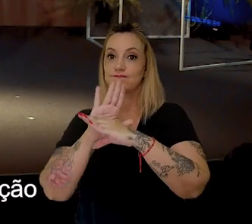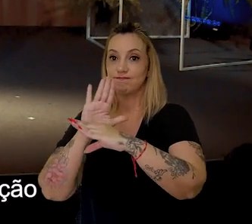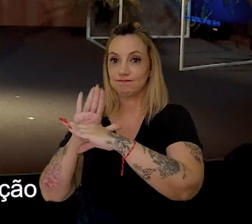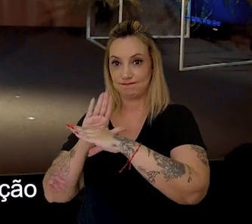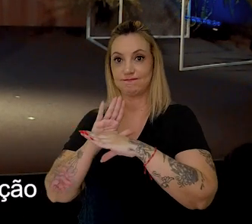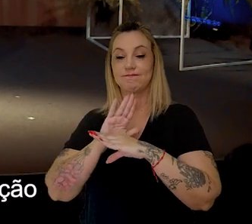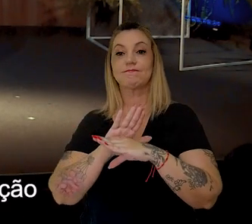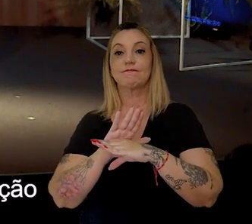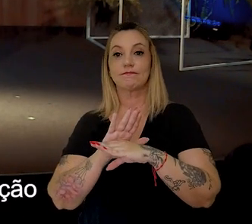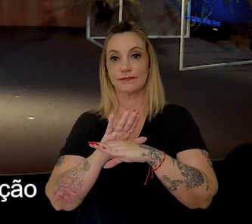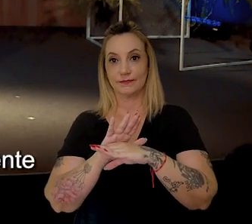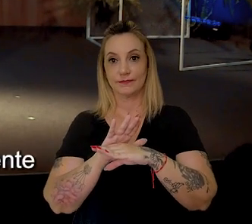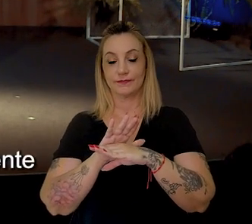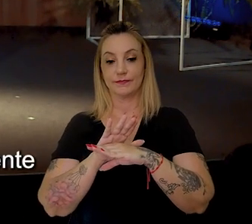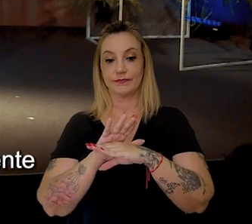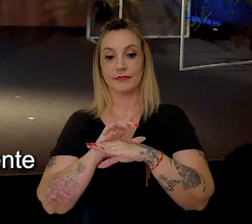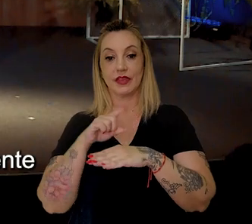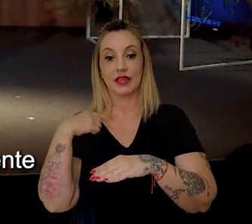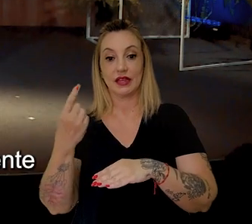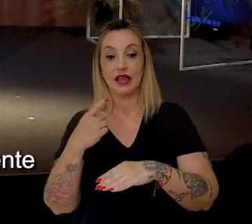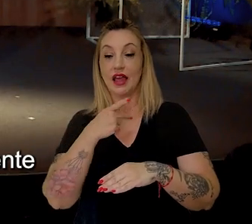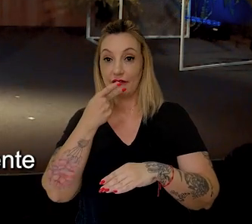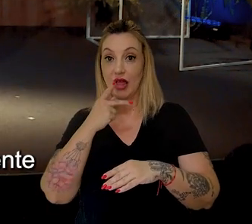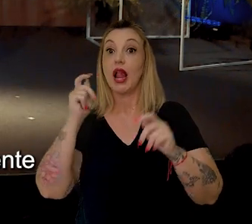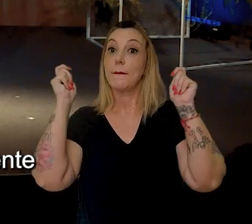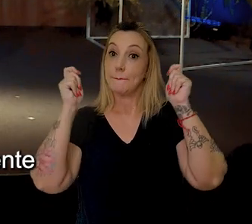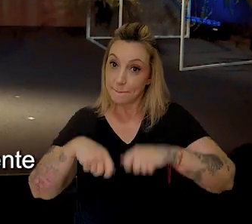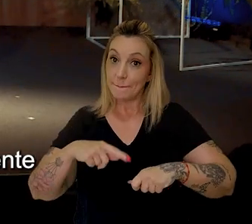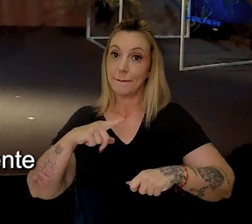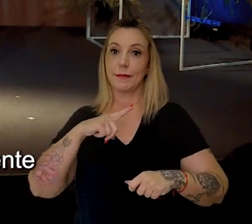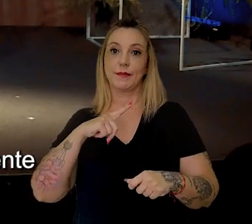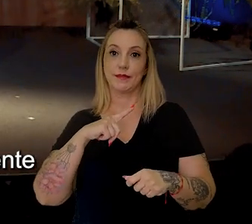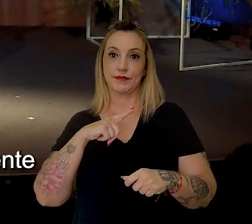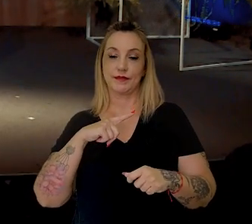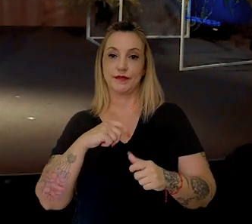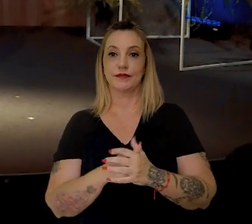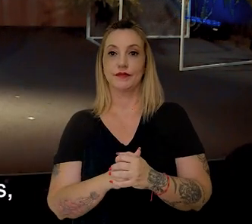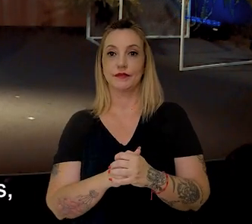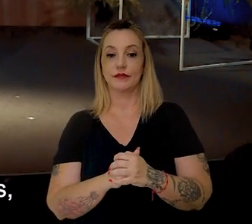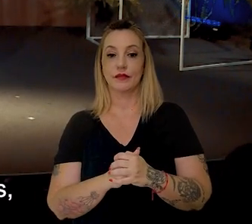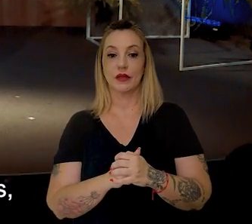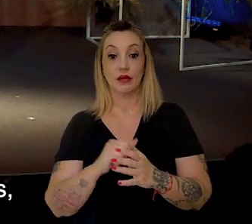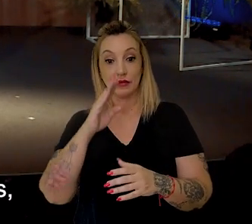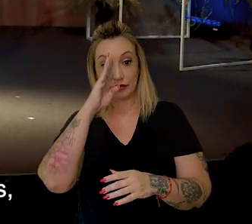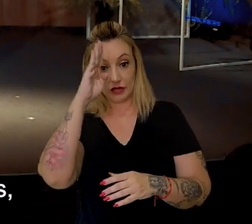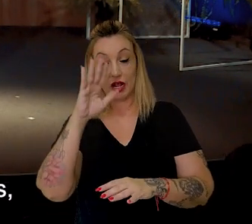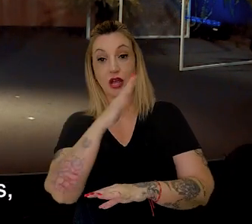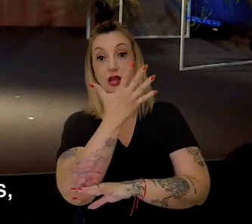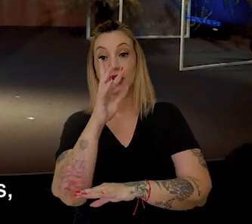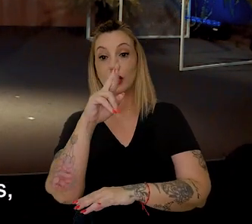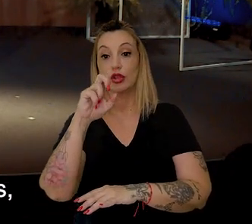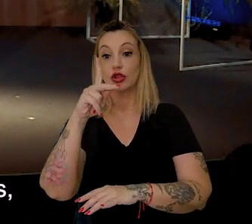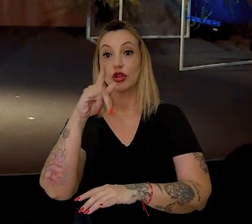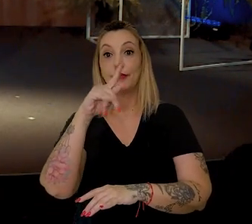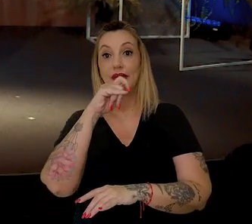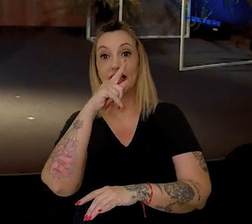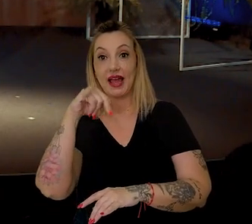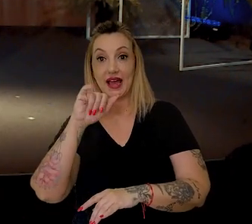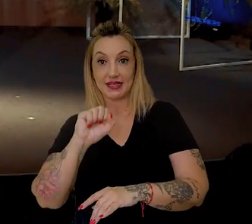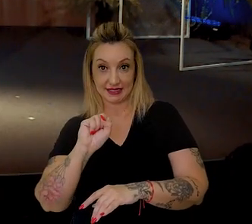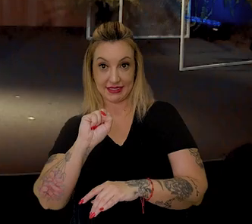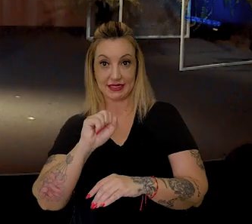tendo a contribuição que a gente diz que elas potencialmente podem ter Principalmente as florestas